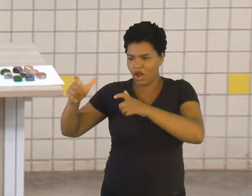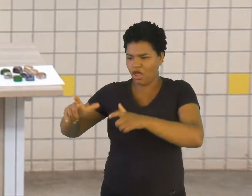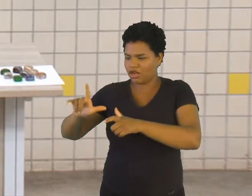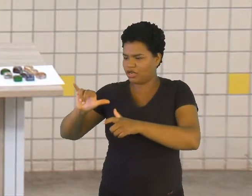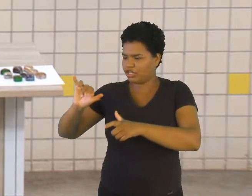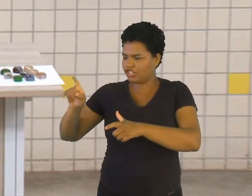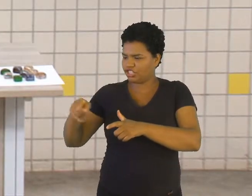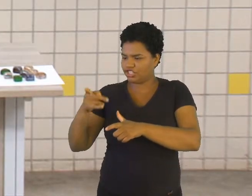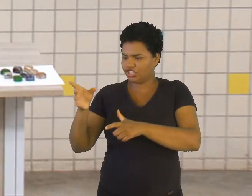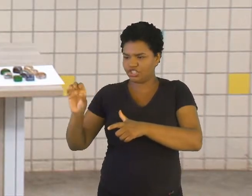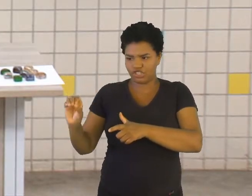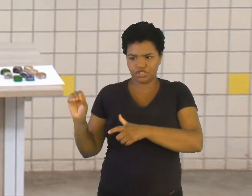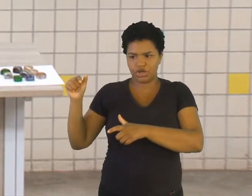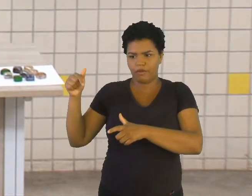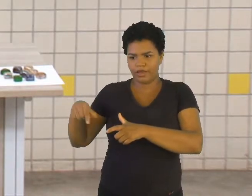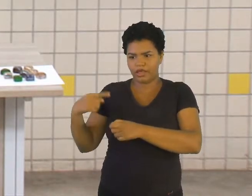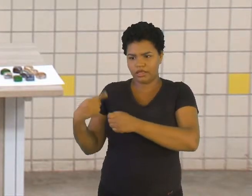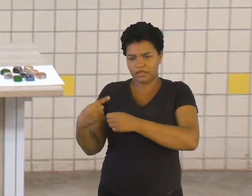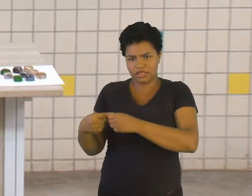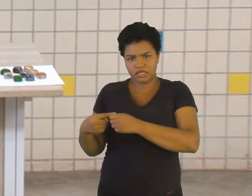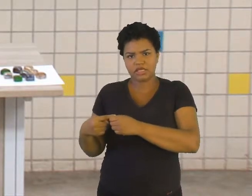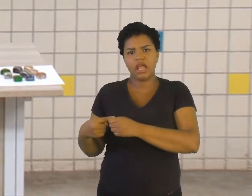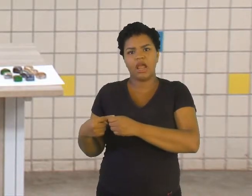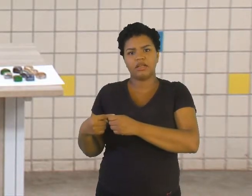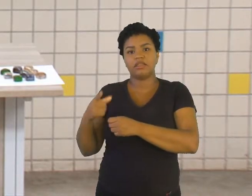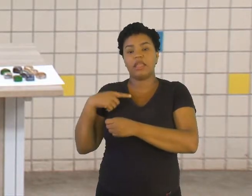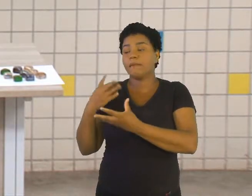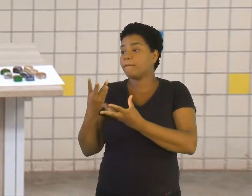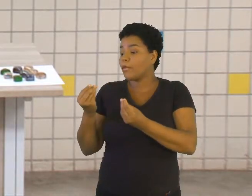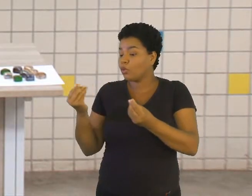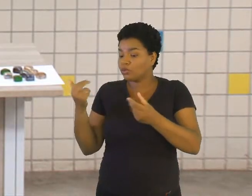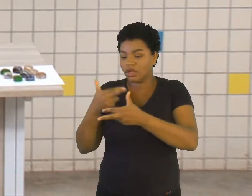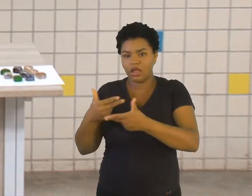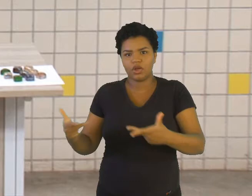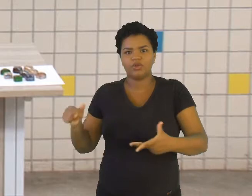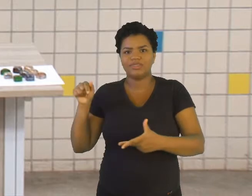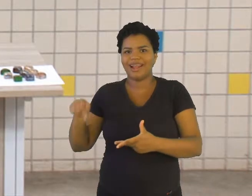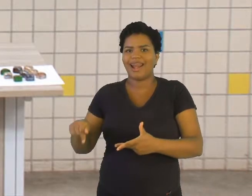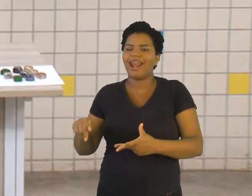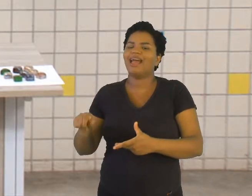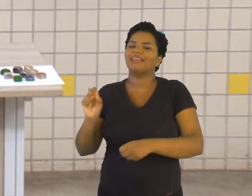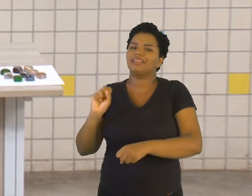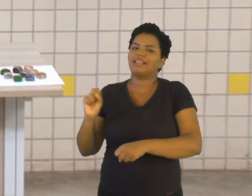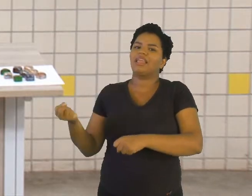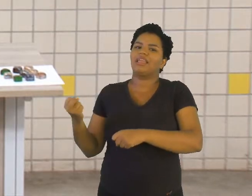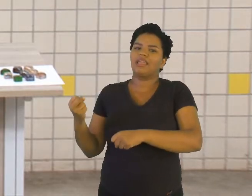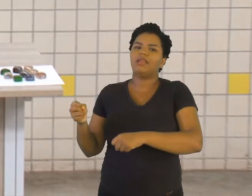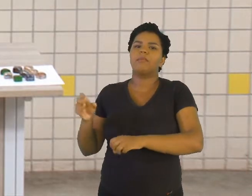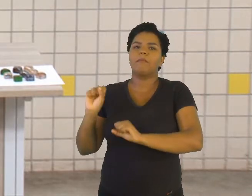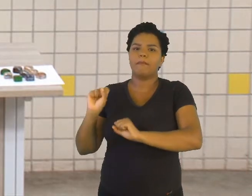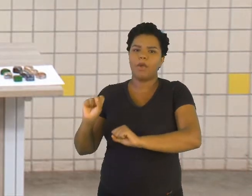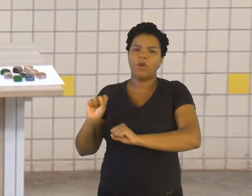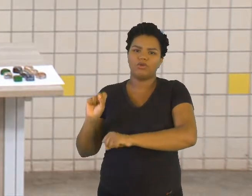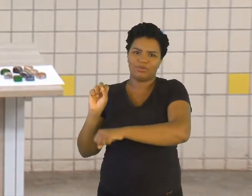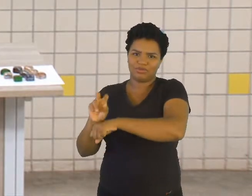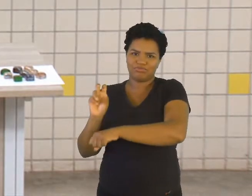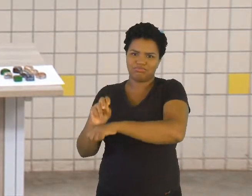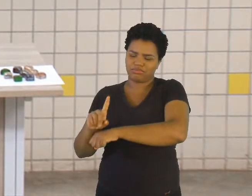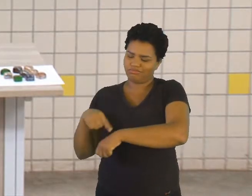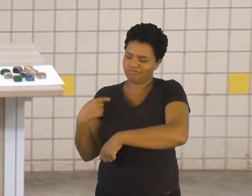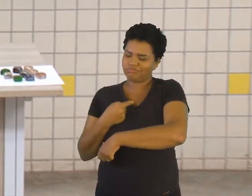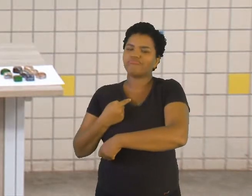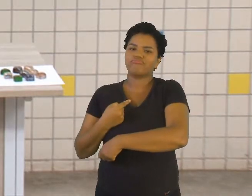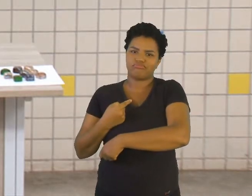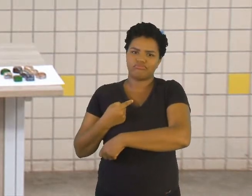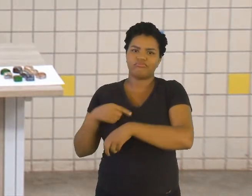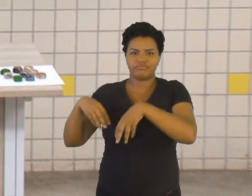que existe muita coisa que está lá e está contaminando o nosso solo. Vejamos também